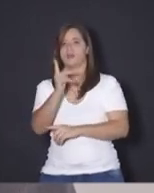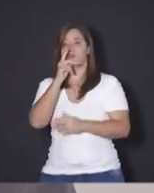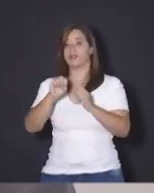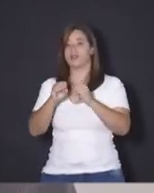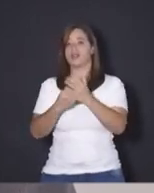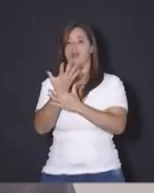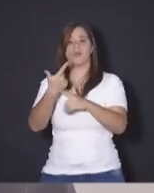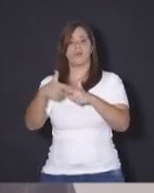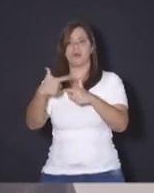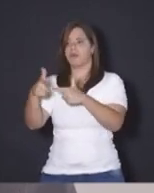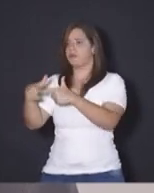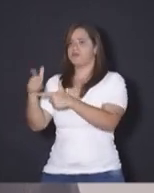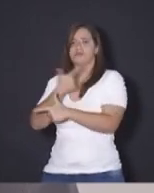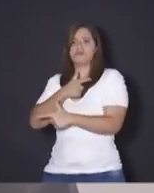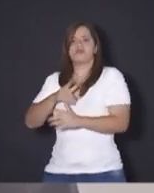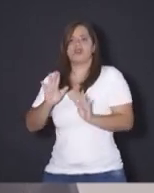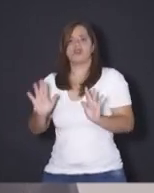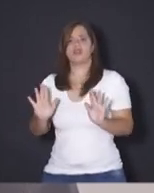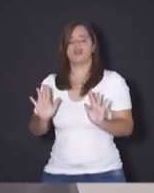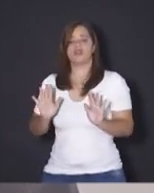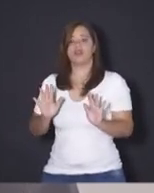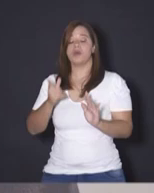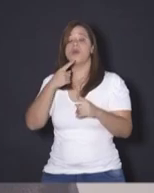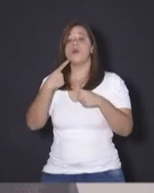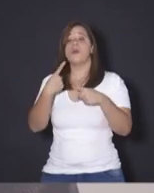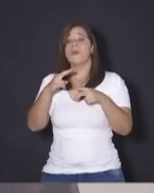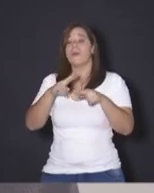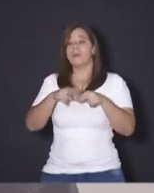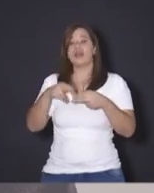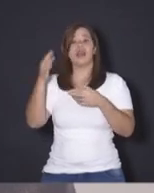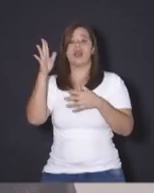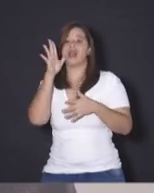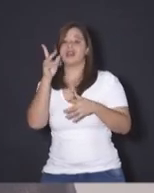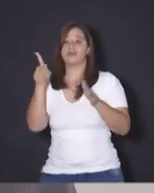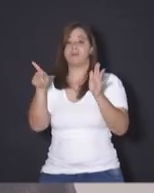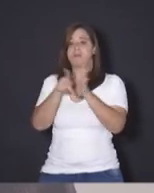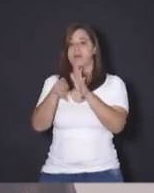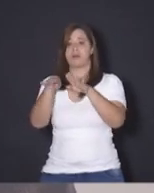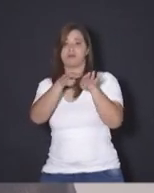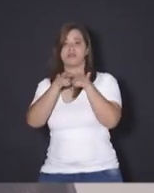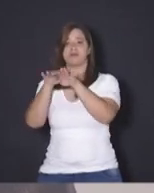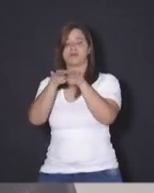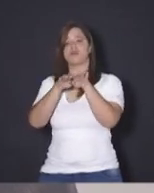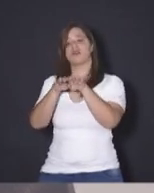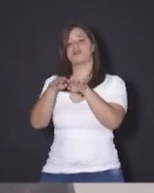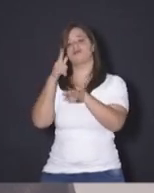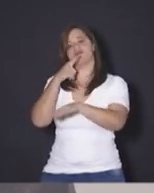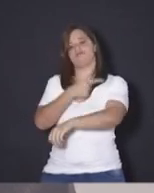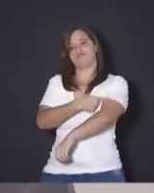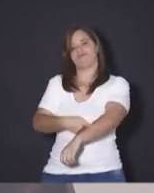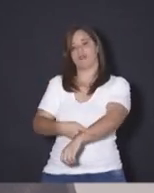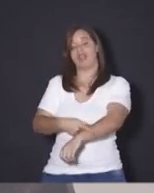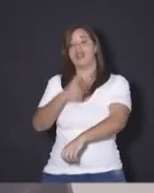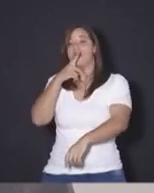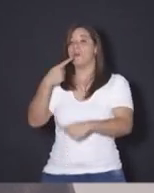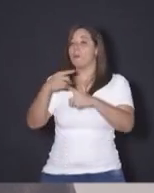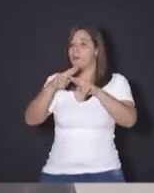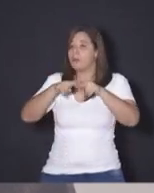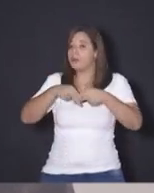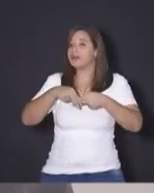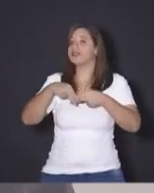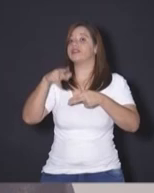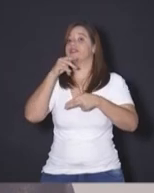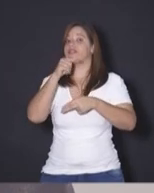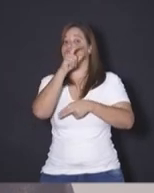o problema que nunca existiram 1 por causa da graça aumente democracia racial e por isso eu sempre chamei